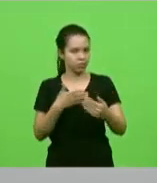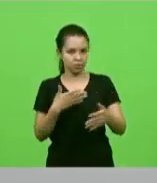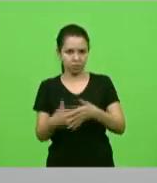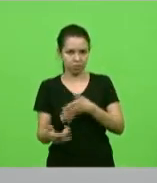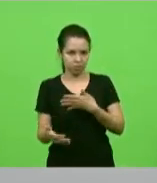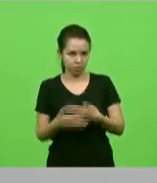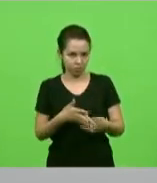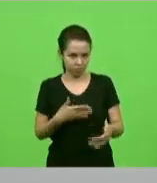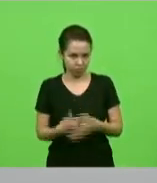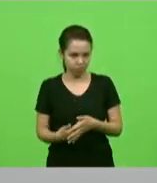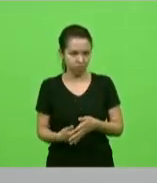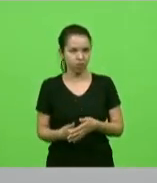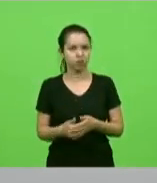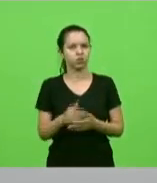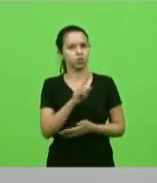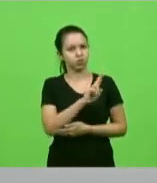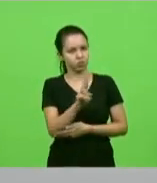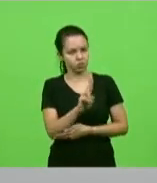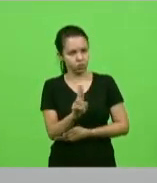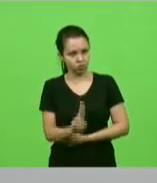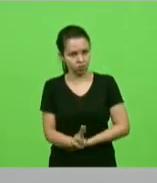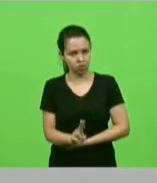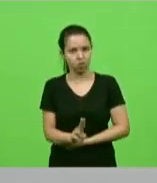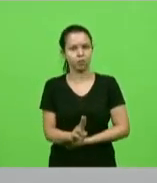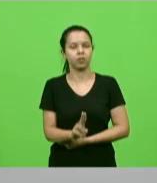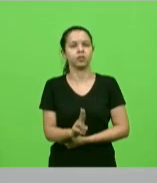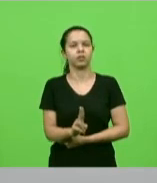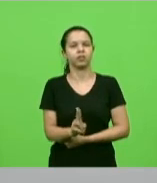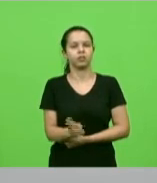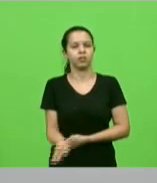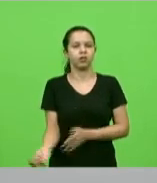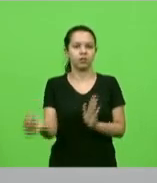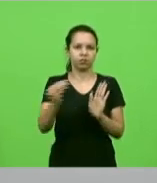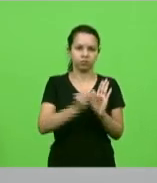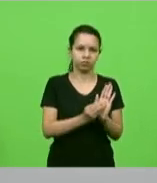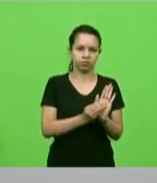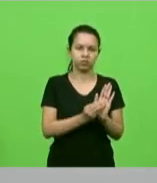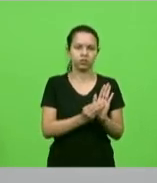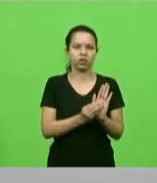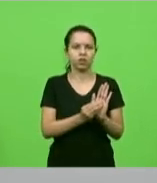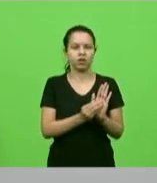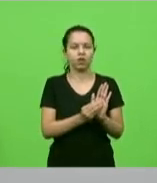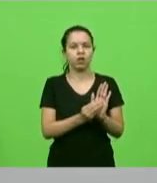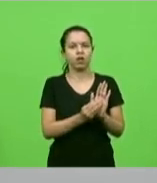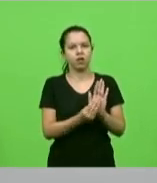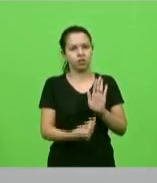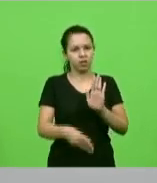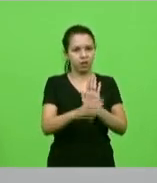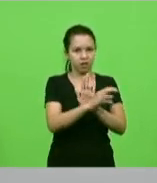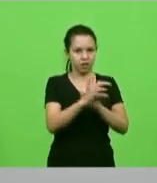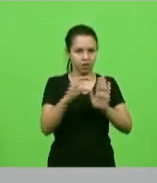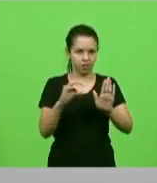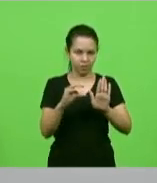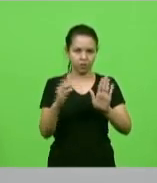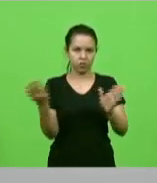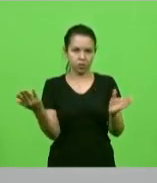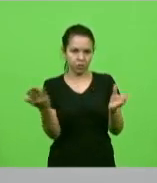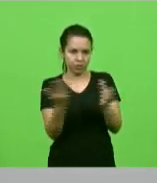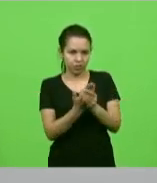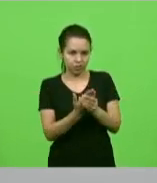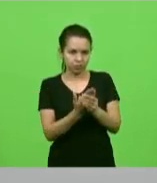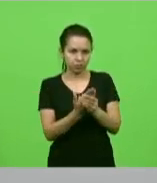independente do nome que vem acostado na capa do processo.